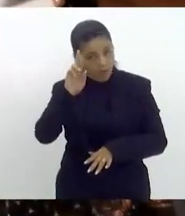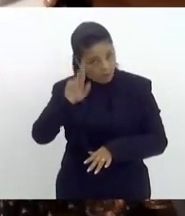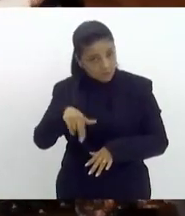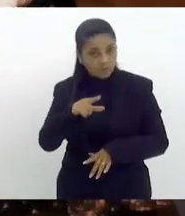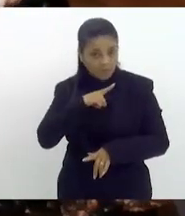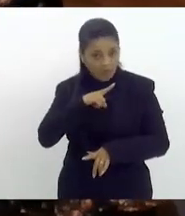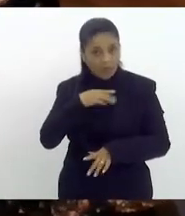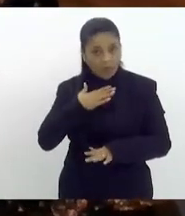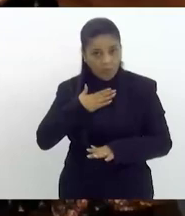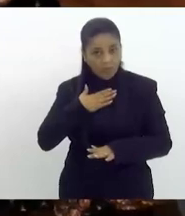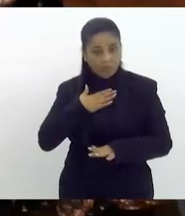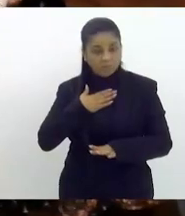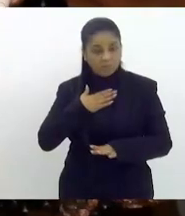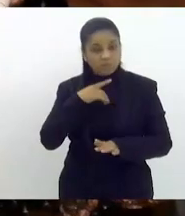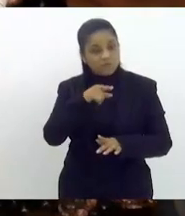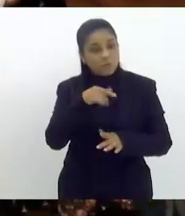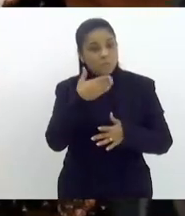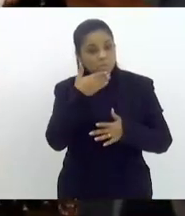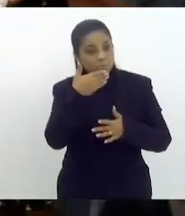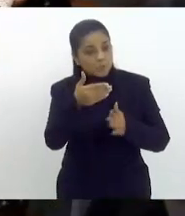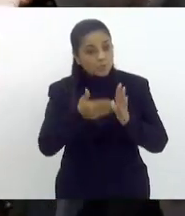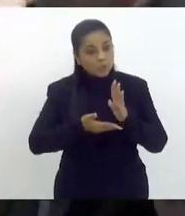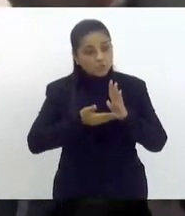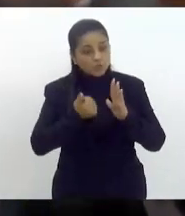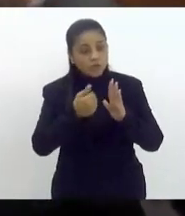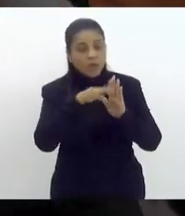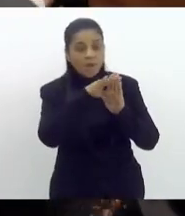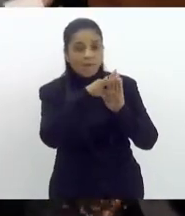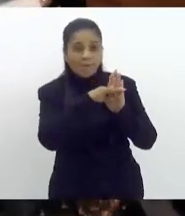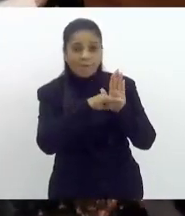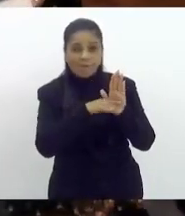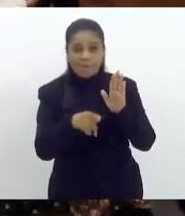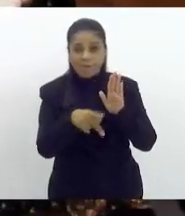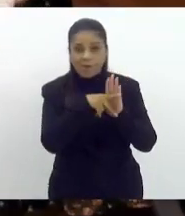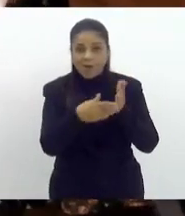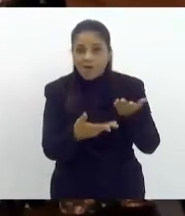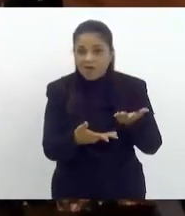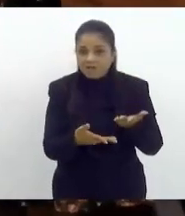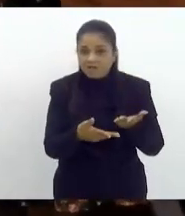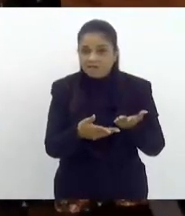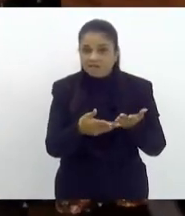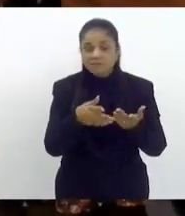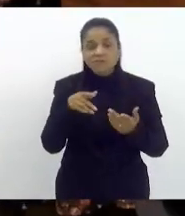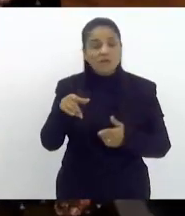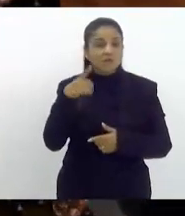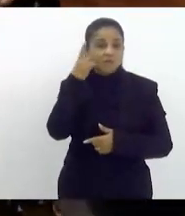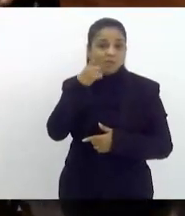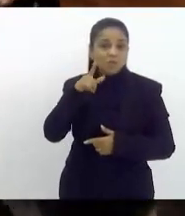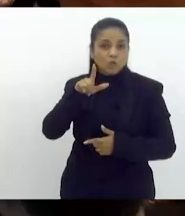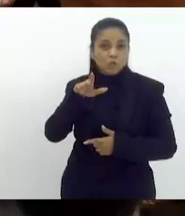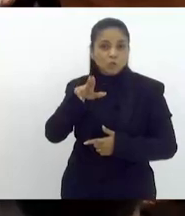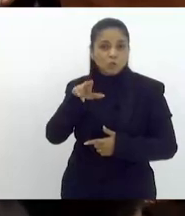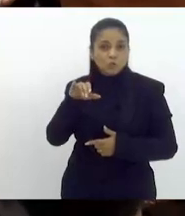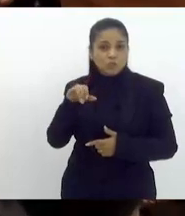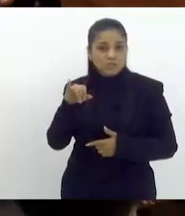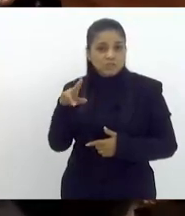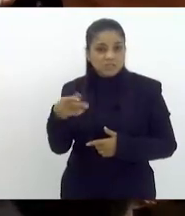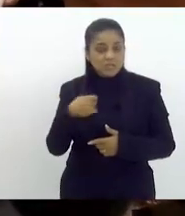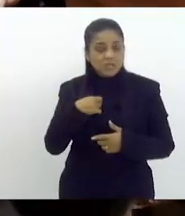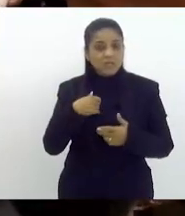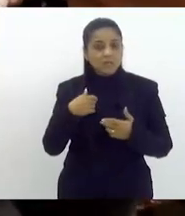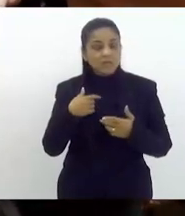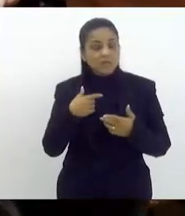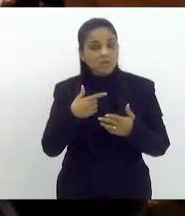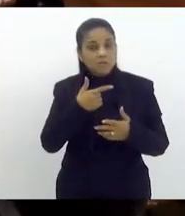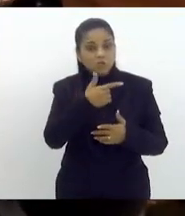vossa excelência pediu para retirar o projeto de pauta e a deputada Lucinha que entendeu que tá caminhando desde 21 que